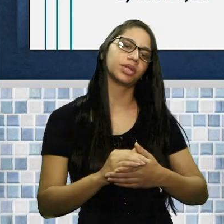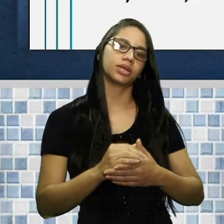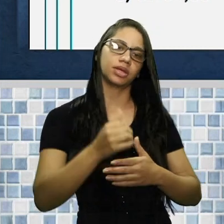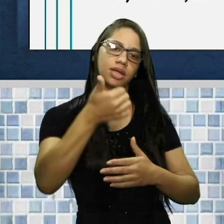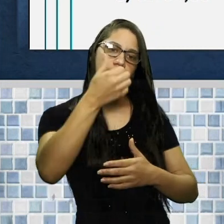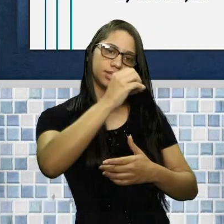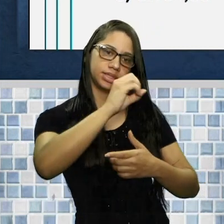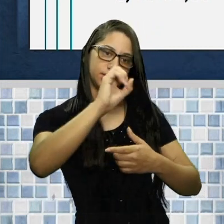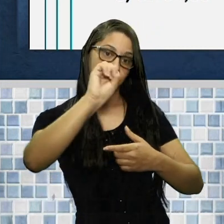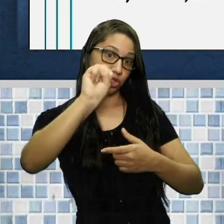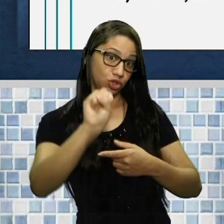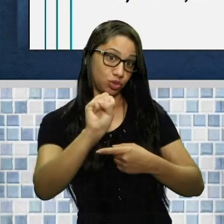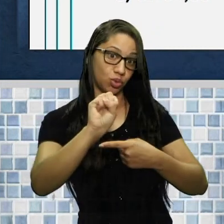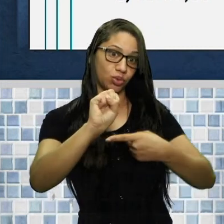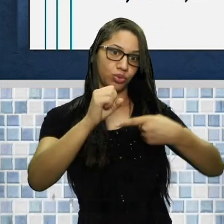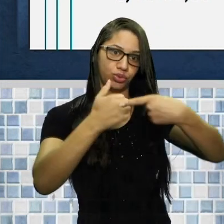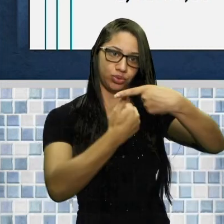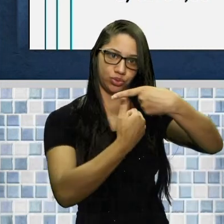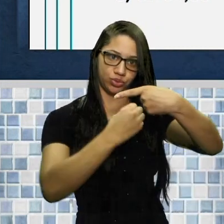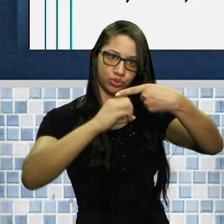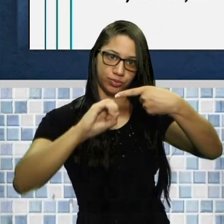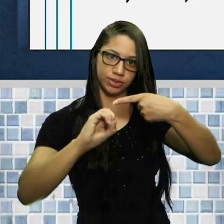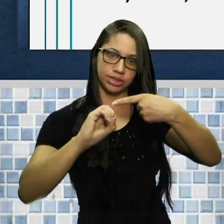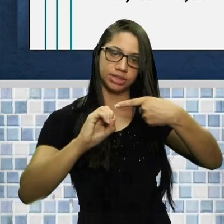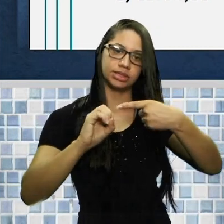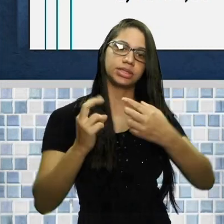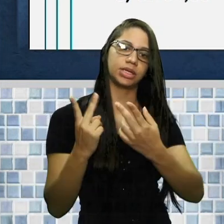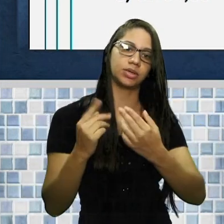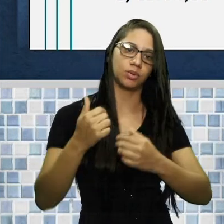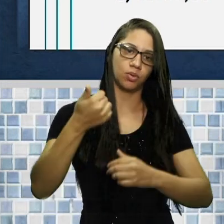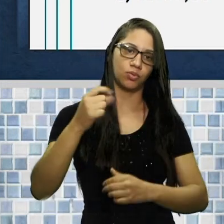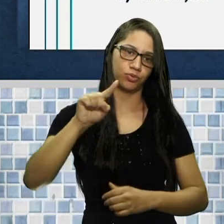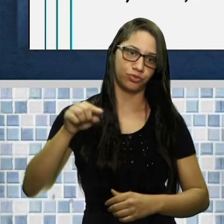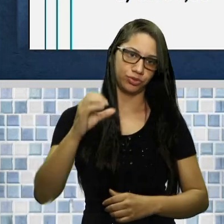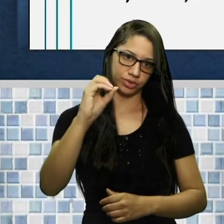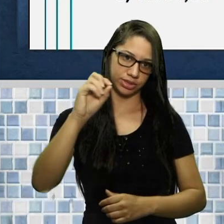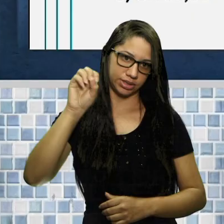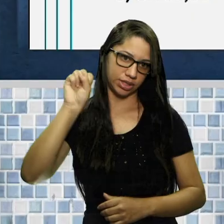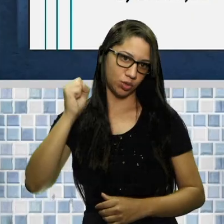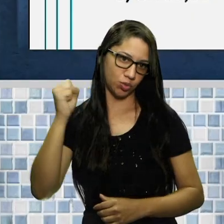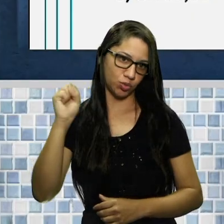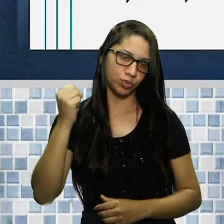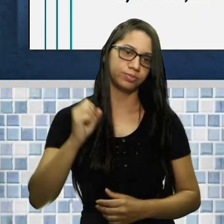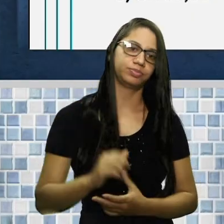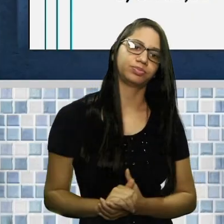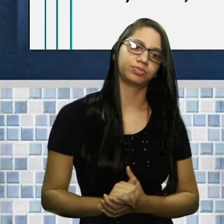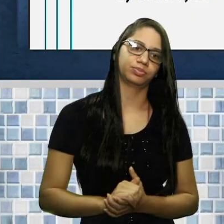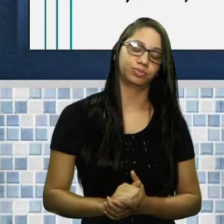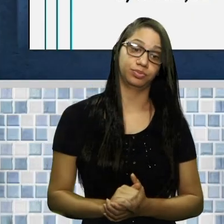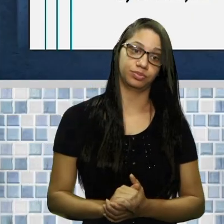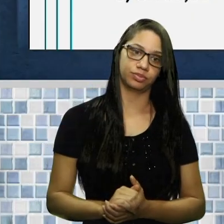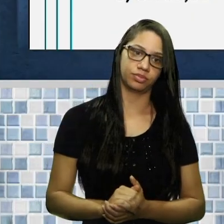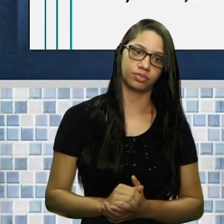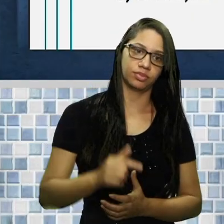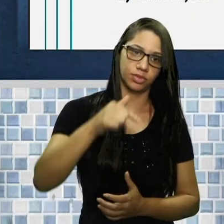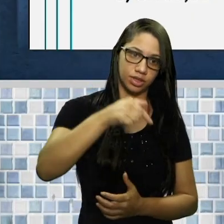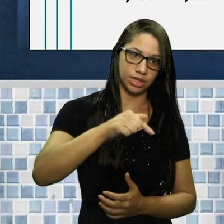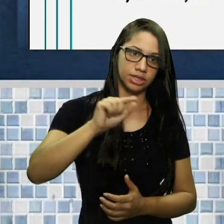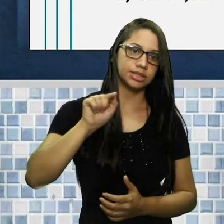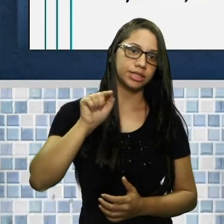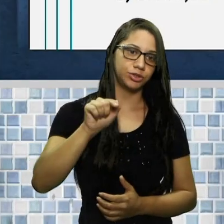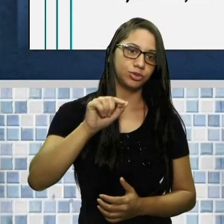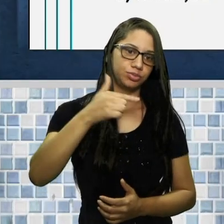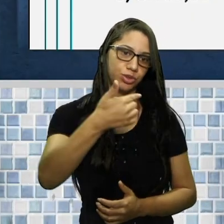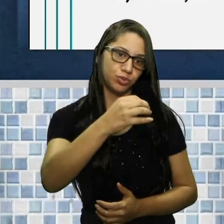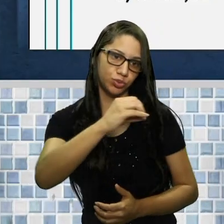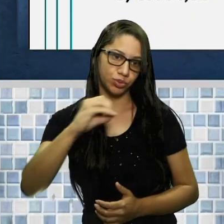108 dividido por 100, que nós encontramos 1,08. Então, agora nós temos aí dois valores sucessivos.